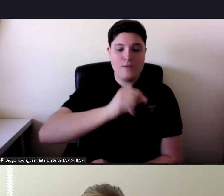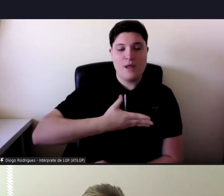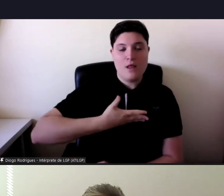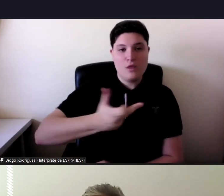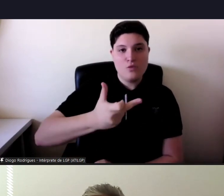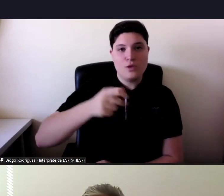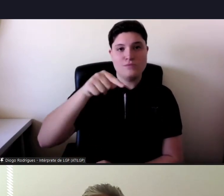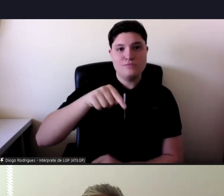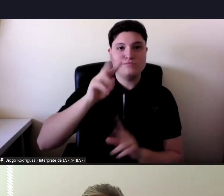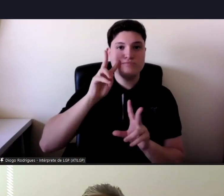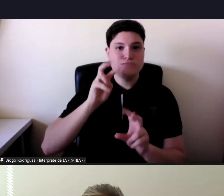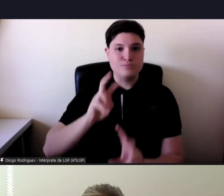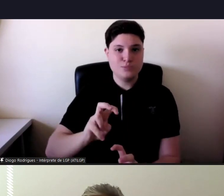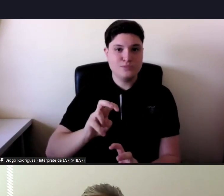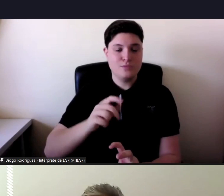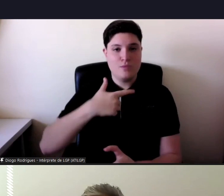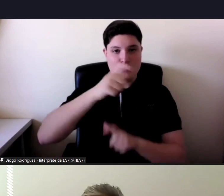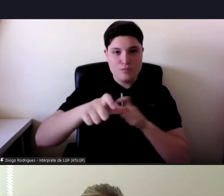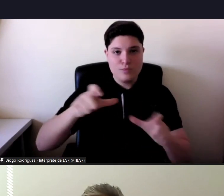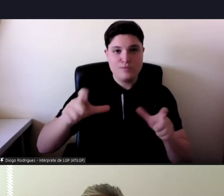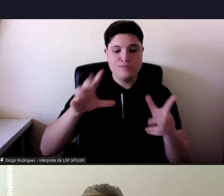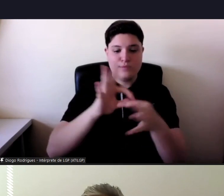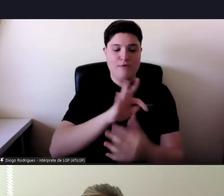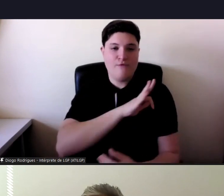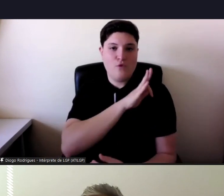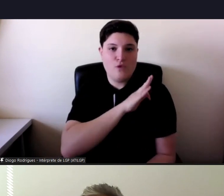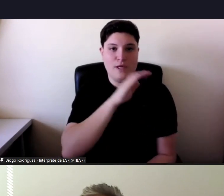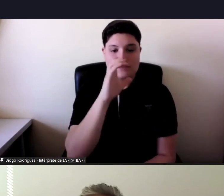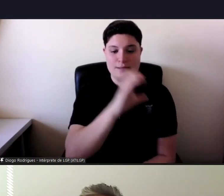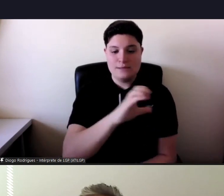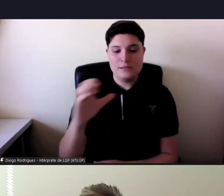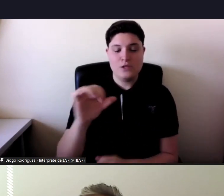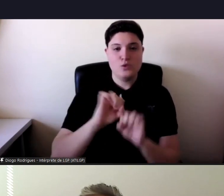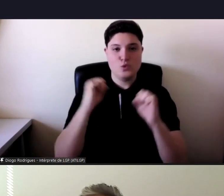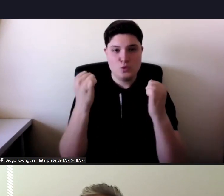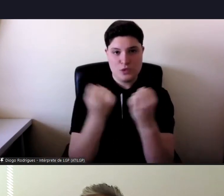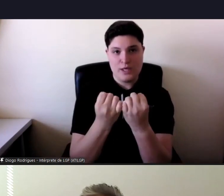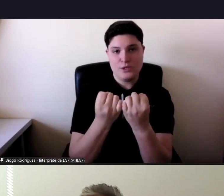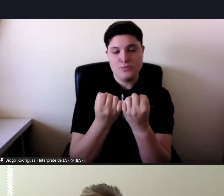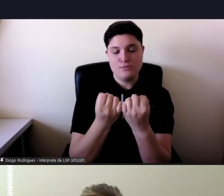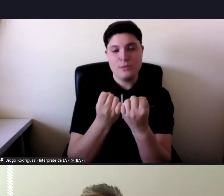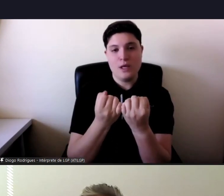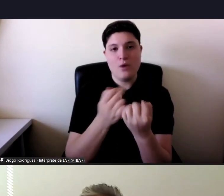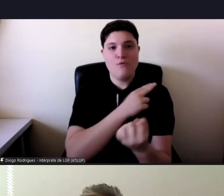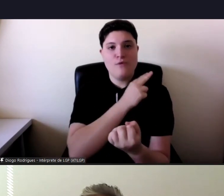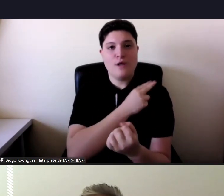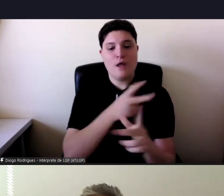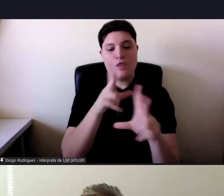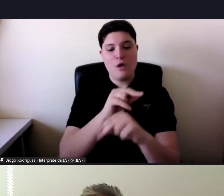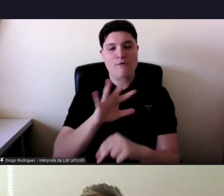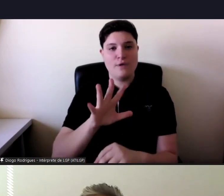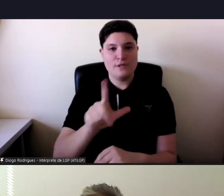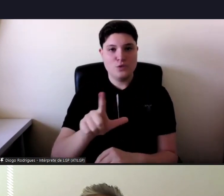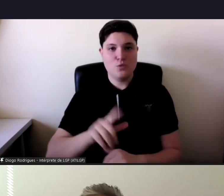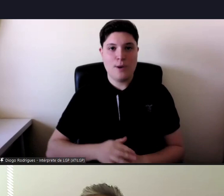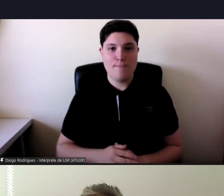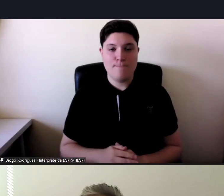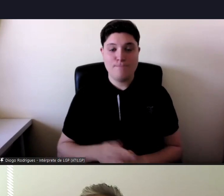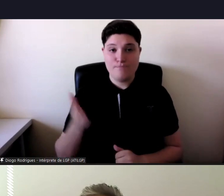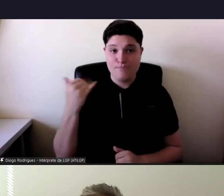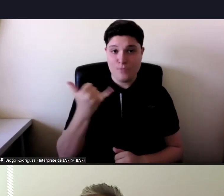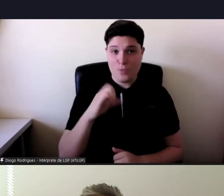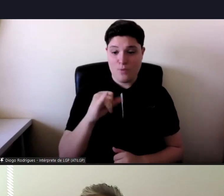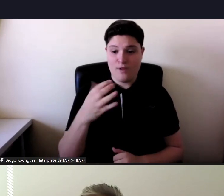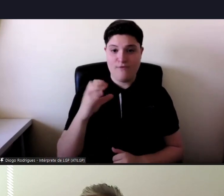Humana pela Faculdade de Ciências Sociais e Humanas da Universidade Nova de Lisboa. Em 2020 concluiu um pós-doutoramento sobre o